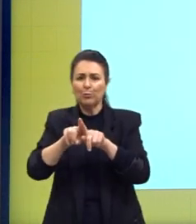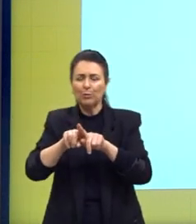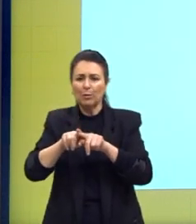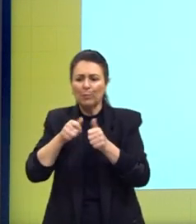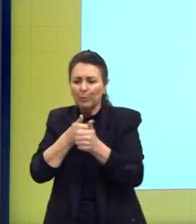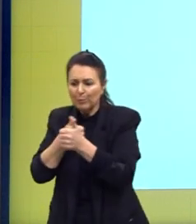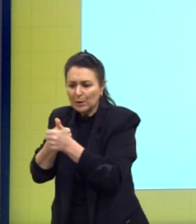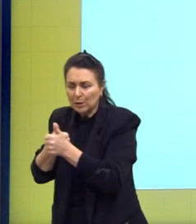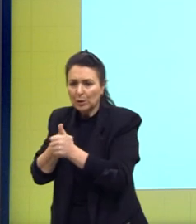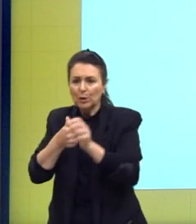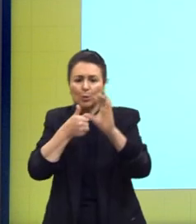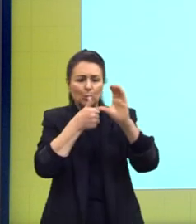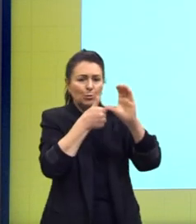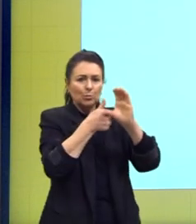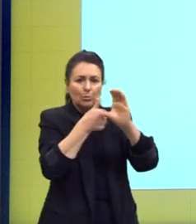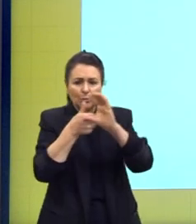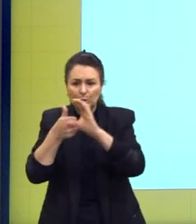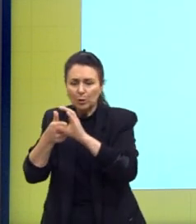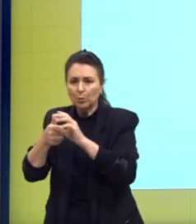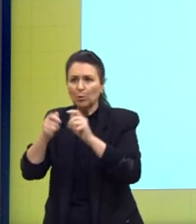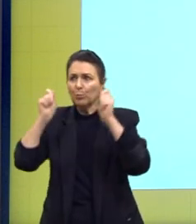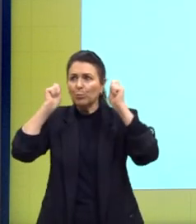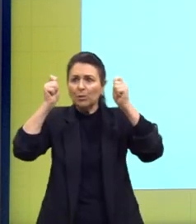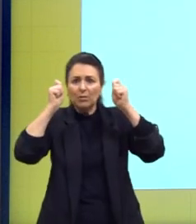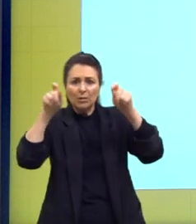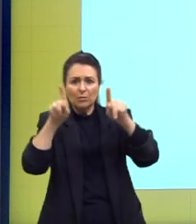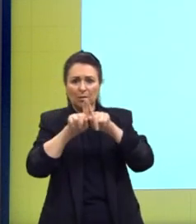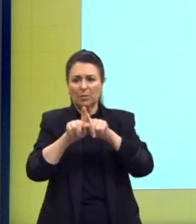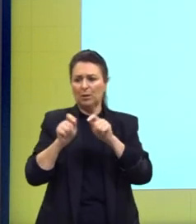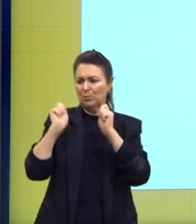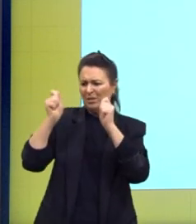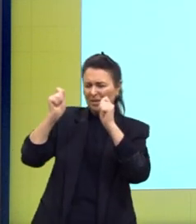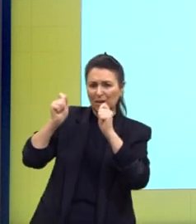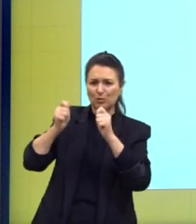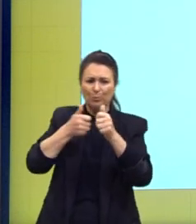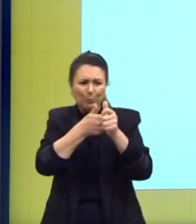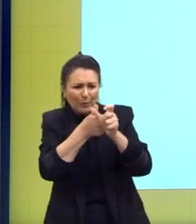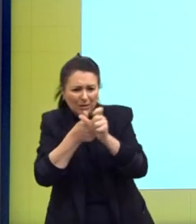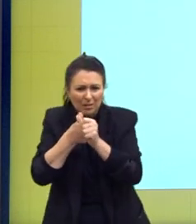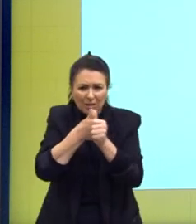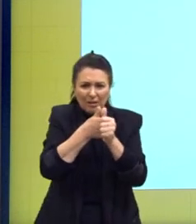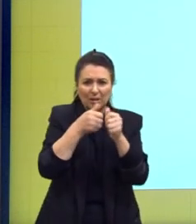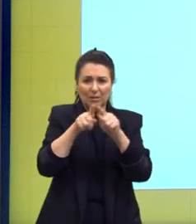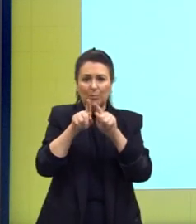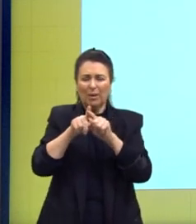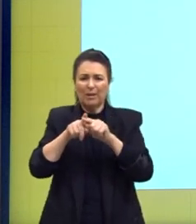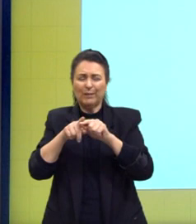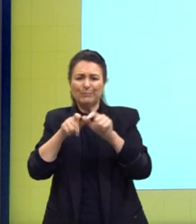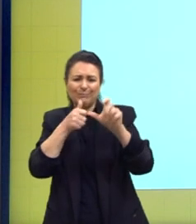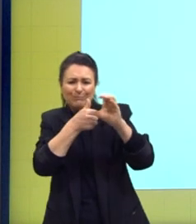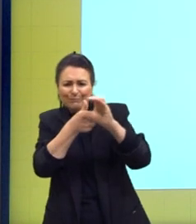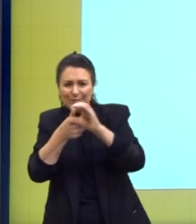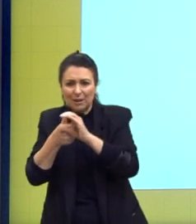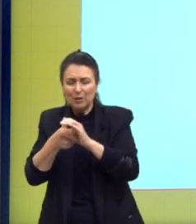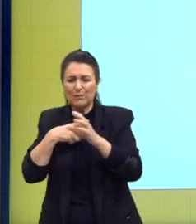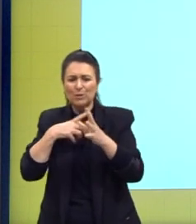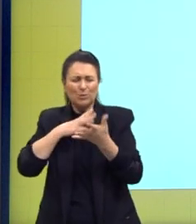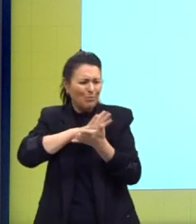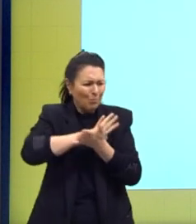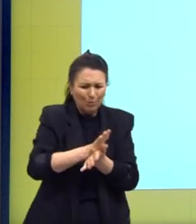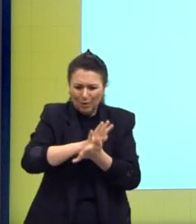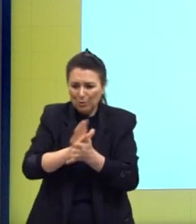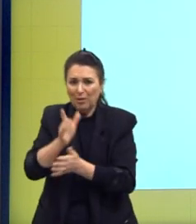cristãos perseguidos protestantes às vezes protestantes perseguiam cristãos tiveram diversos diversos massacres né